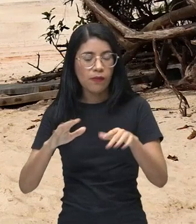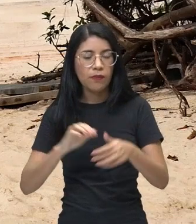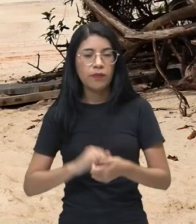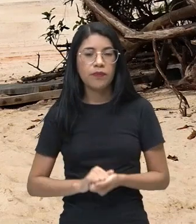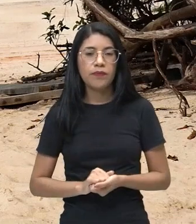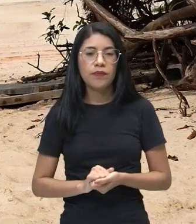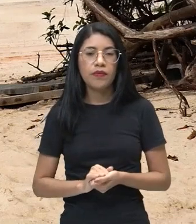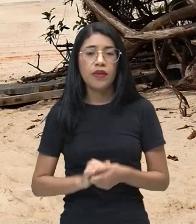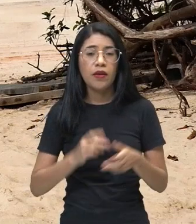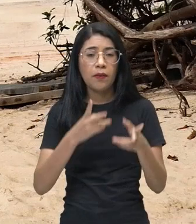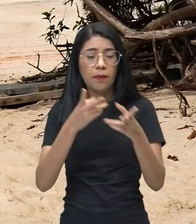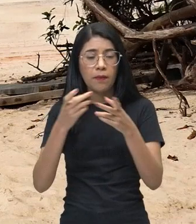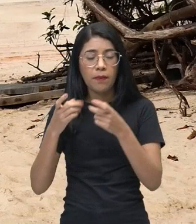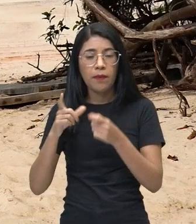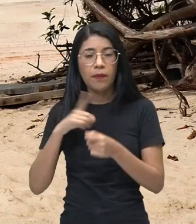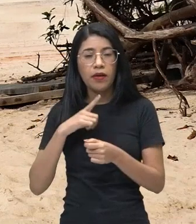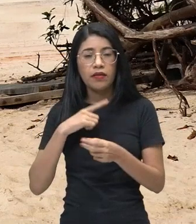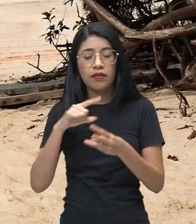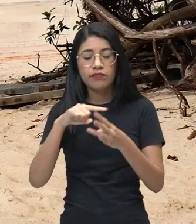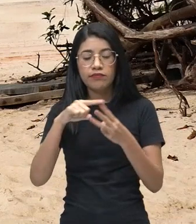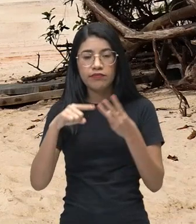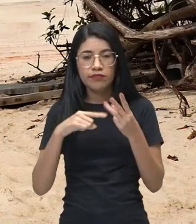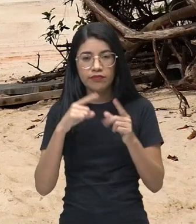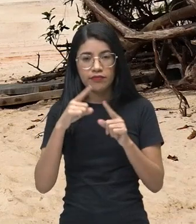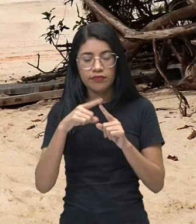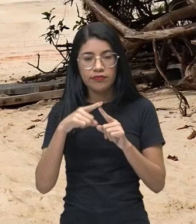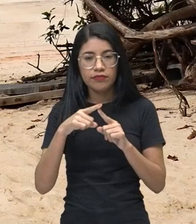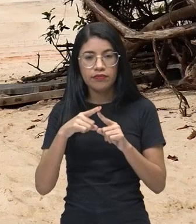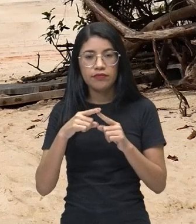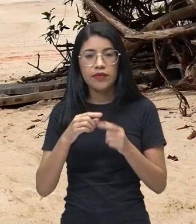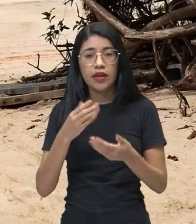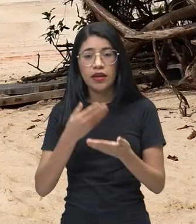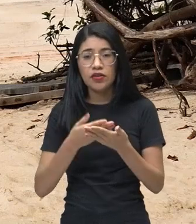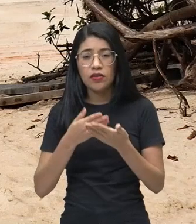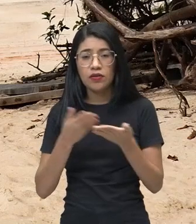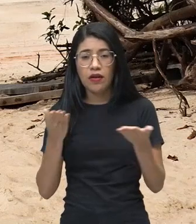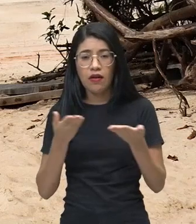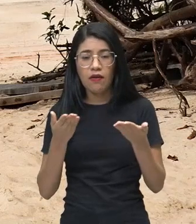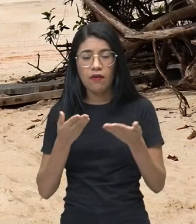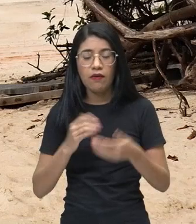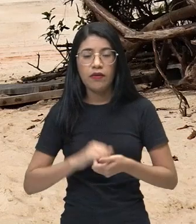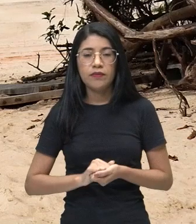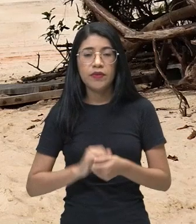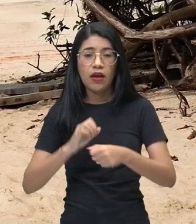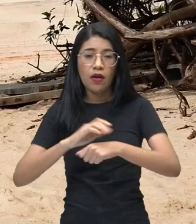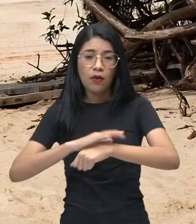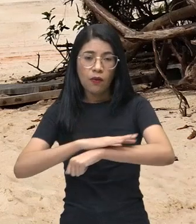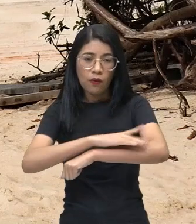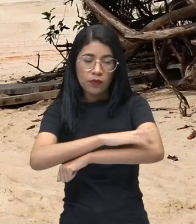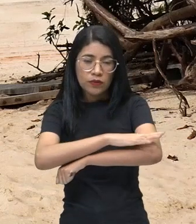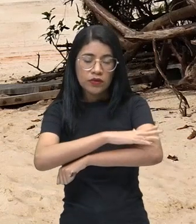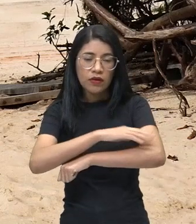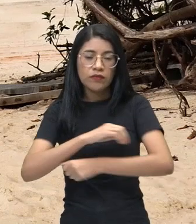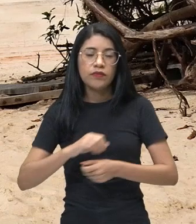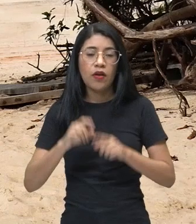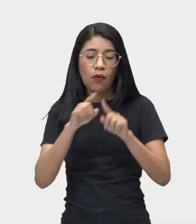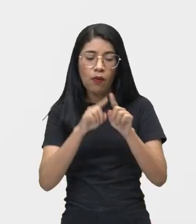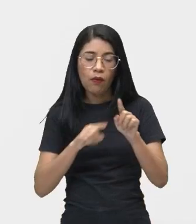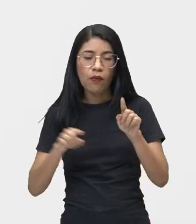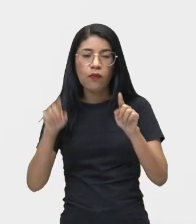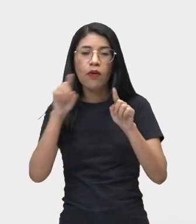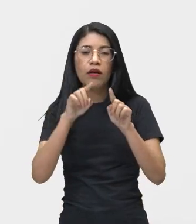que existem aí 3 tipos, que vamos estudar agora. A condução, a convecção e